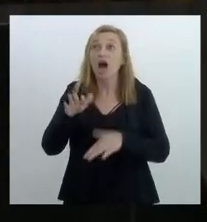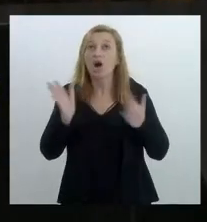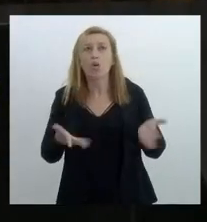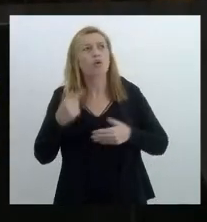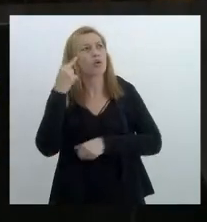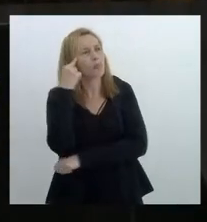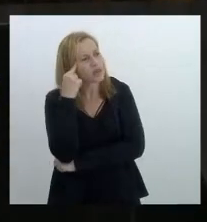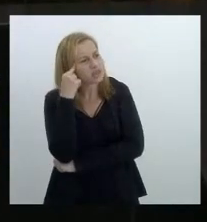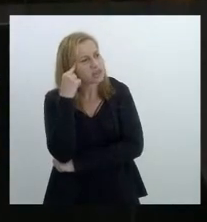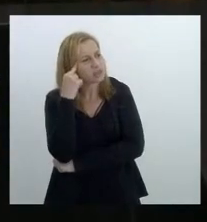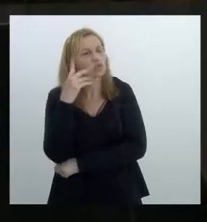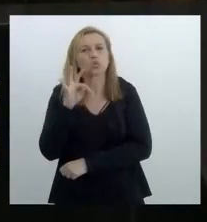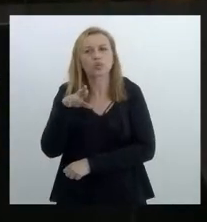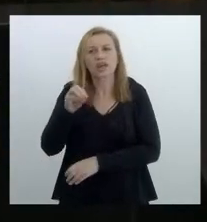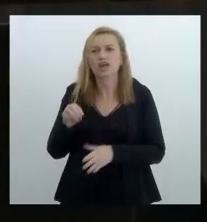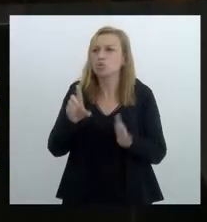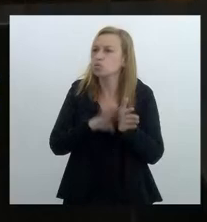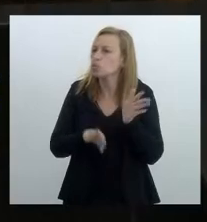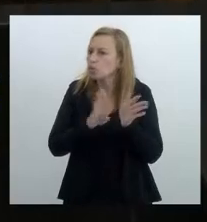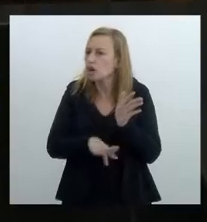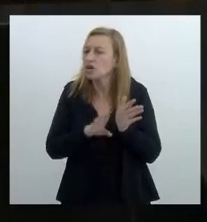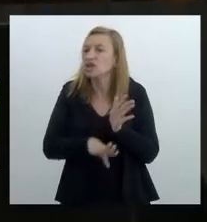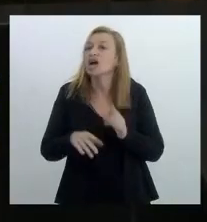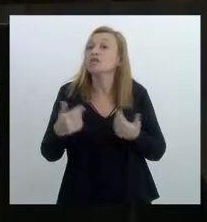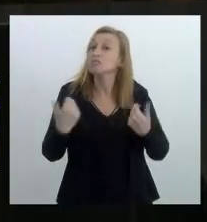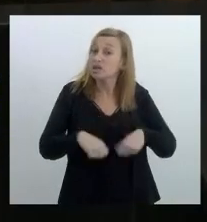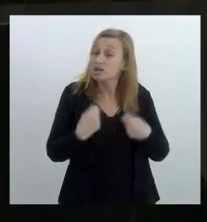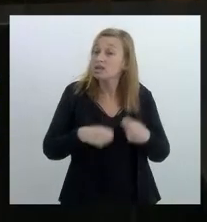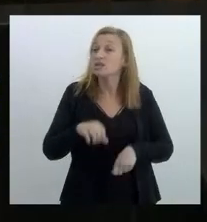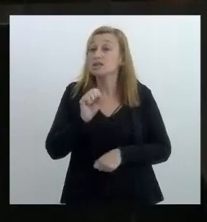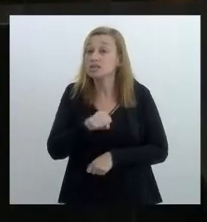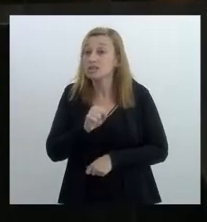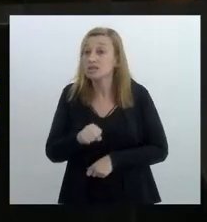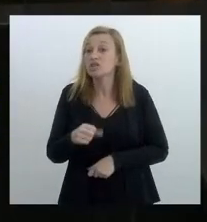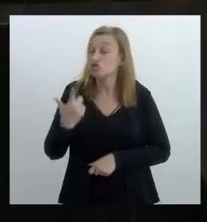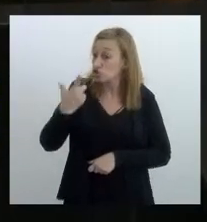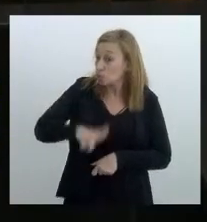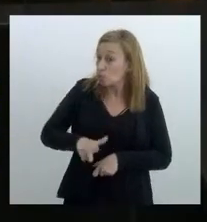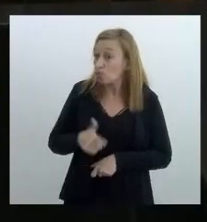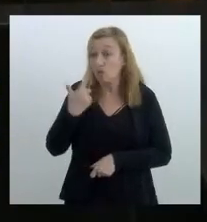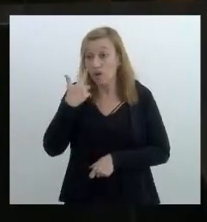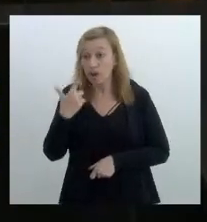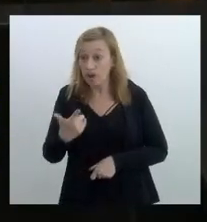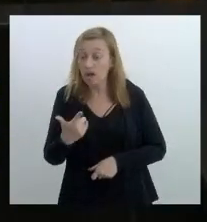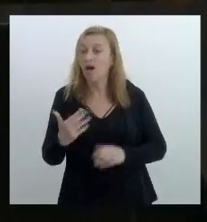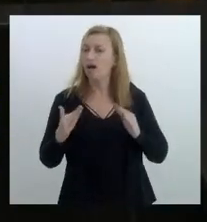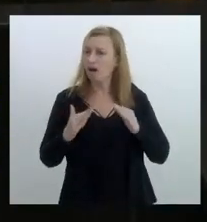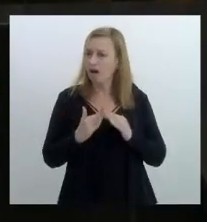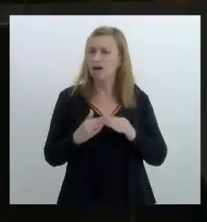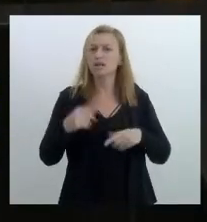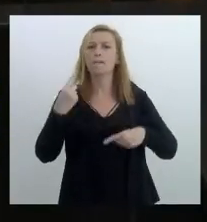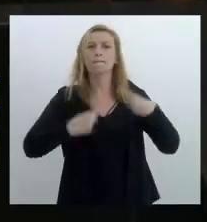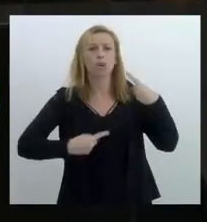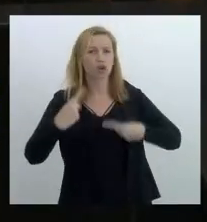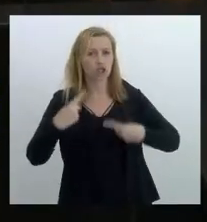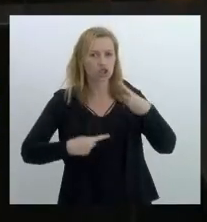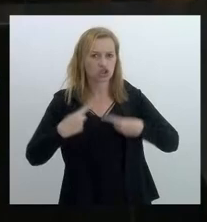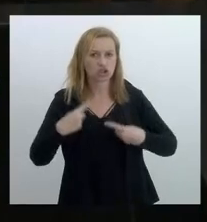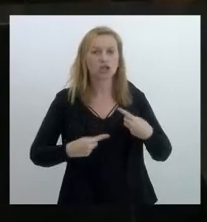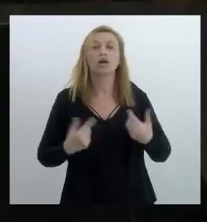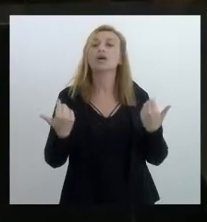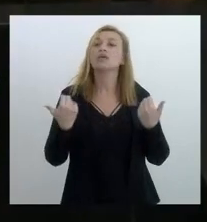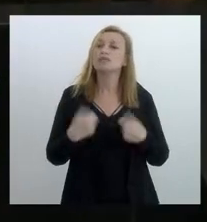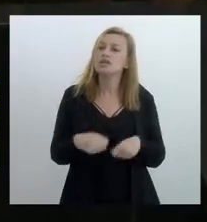no teto de gastos, a gente precisa ir aí. De novo, essa é uma casa política. A